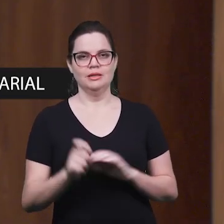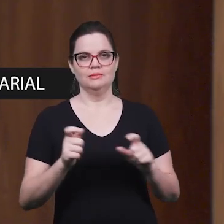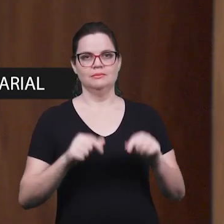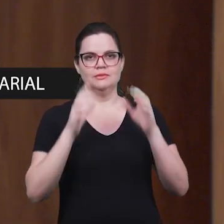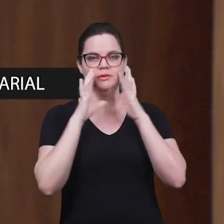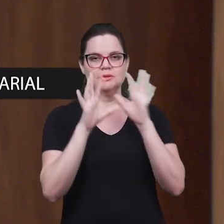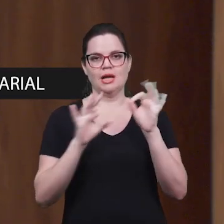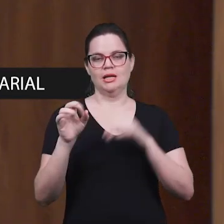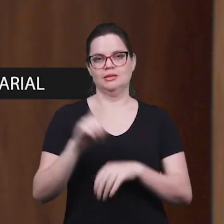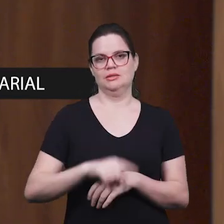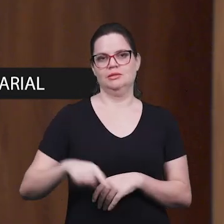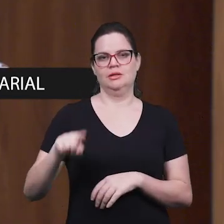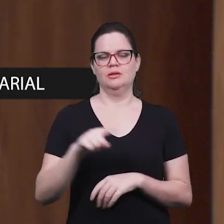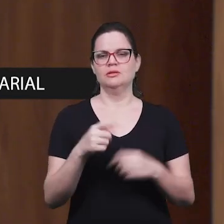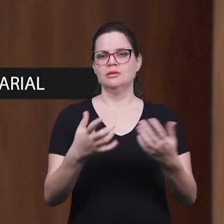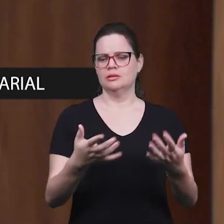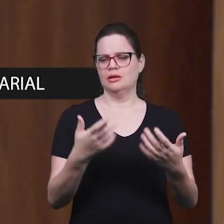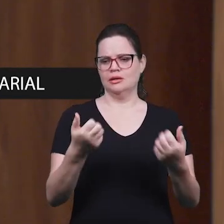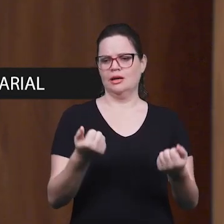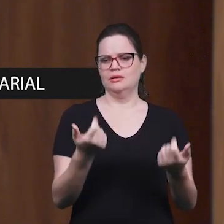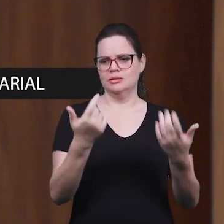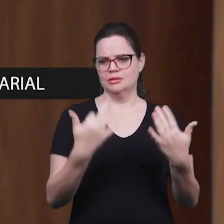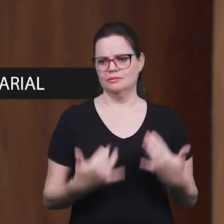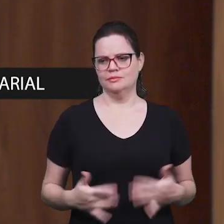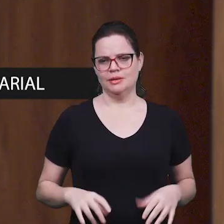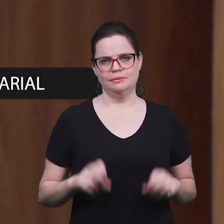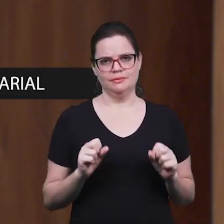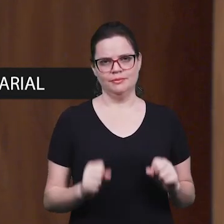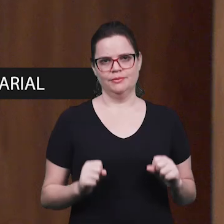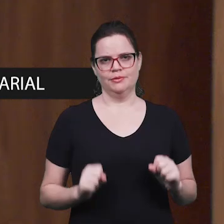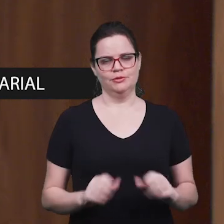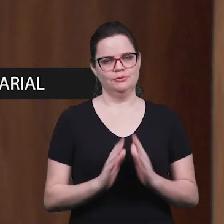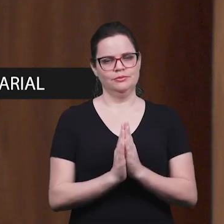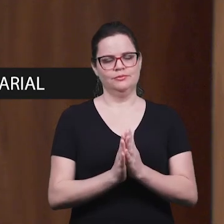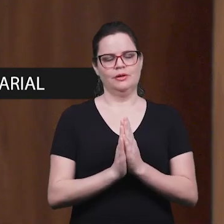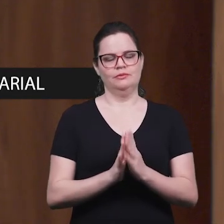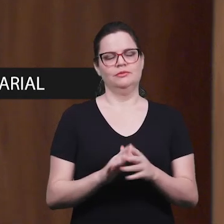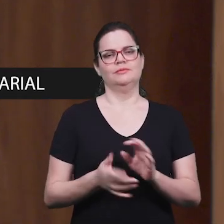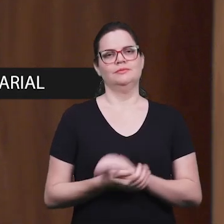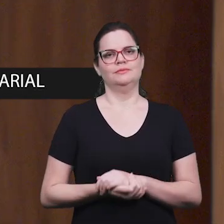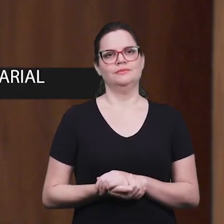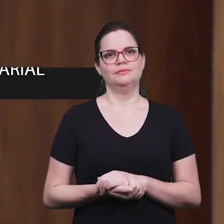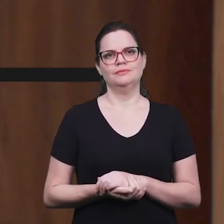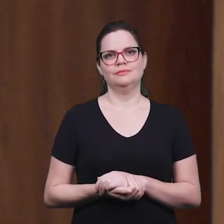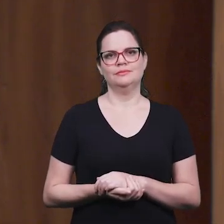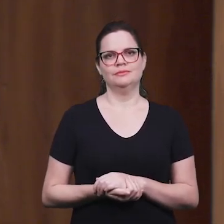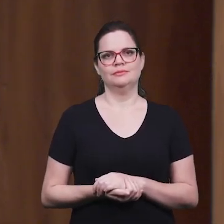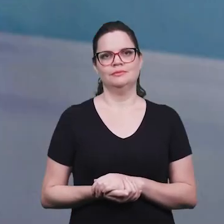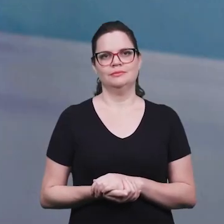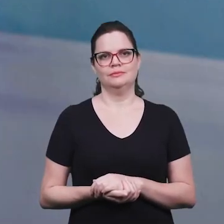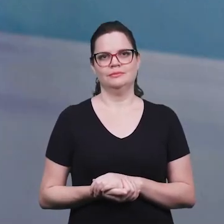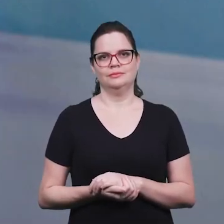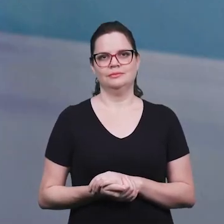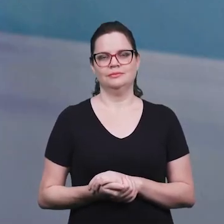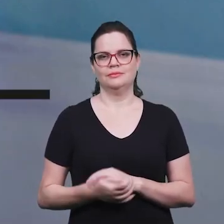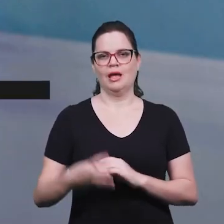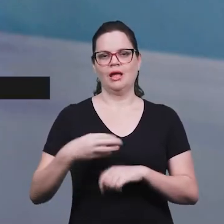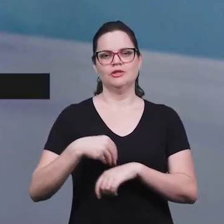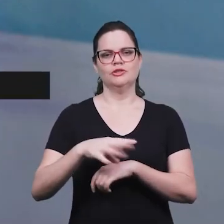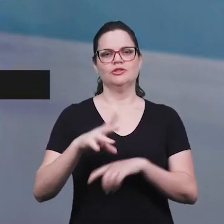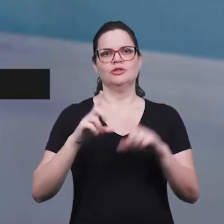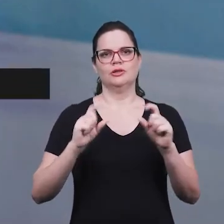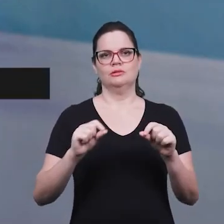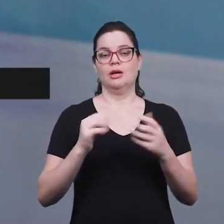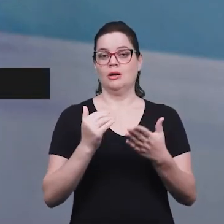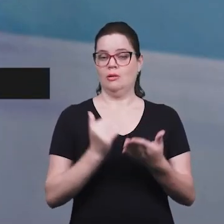nos assistem, algumas coisas a mais que você poderia falar para os nossos telespectadores. A dica fundamental